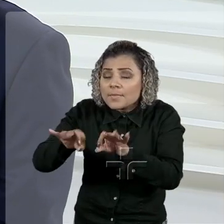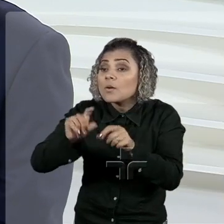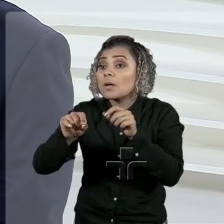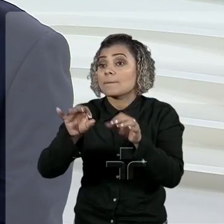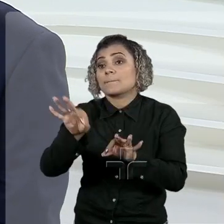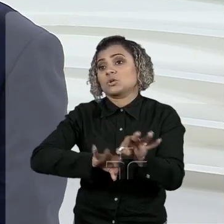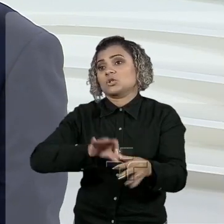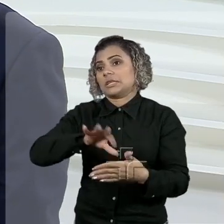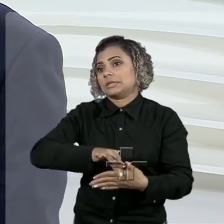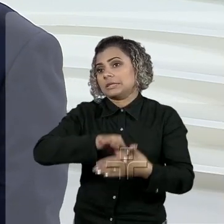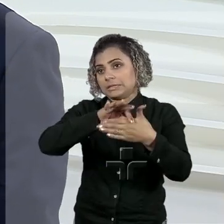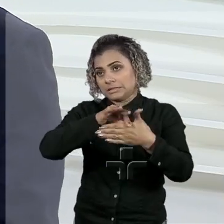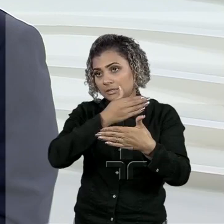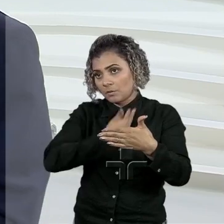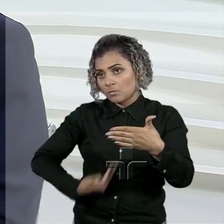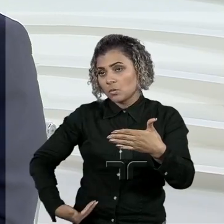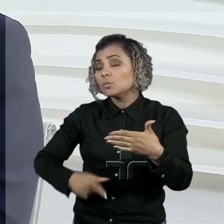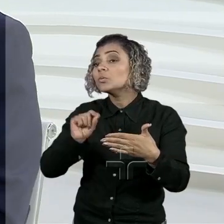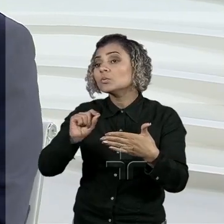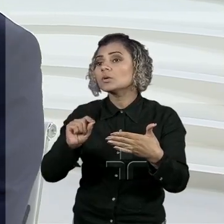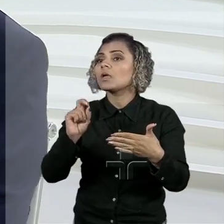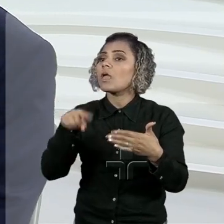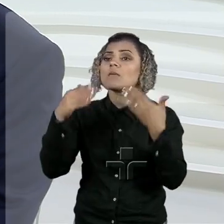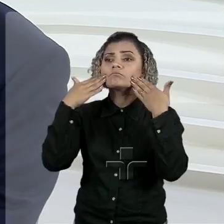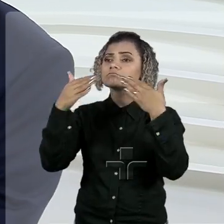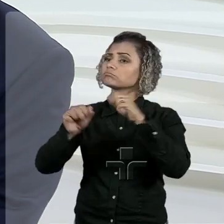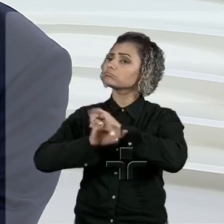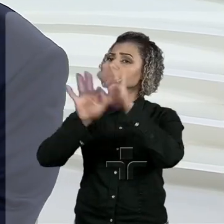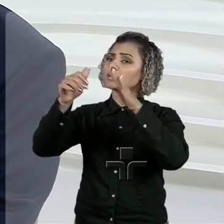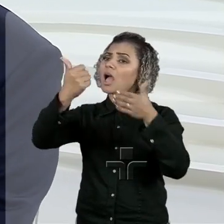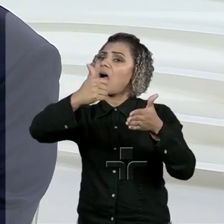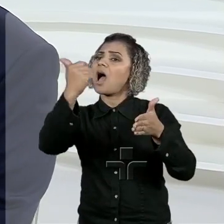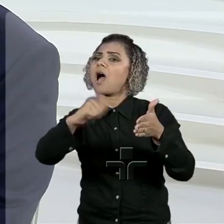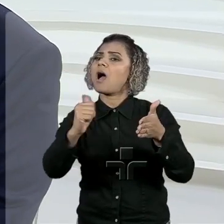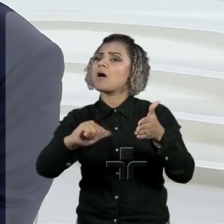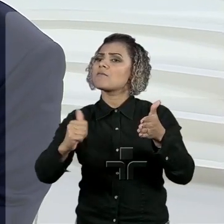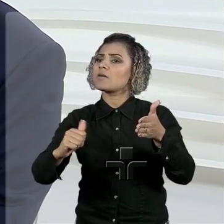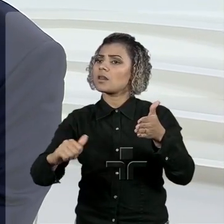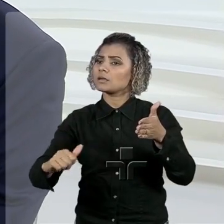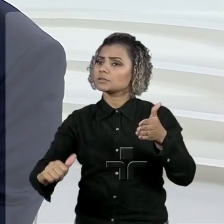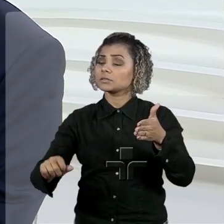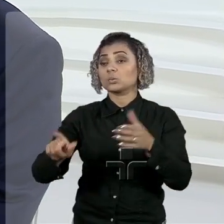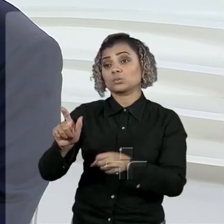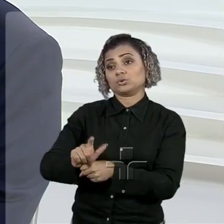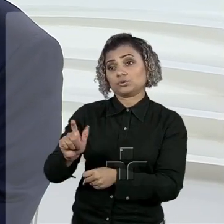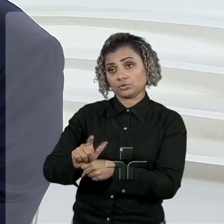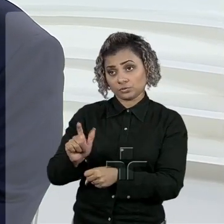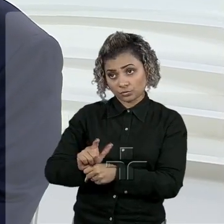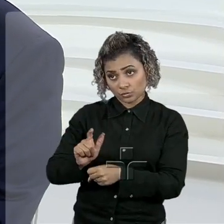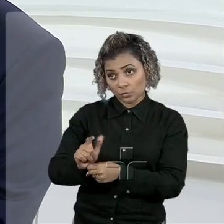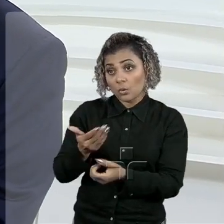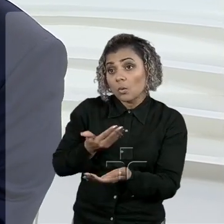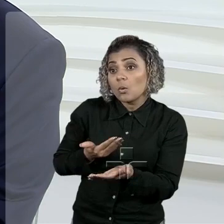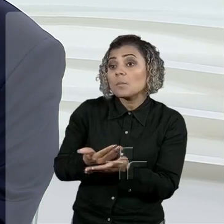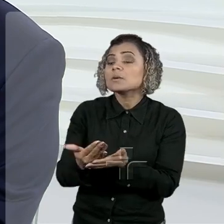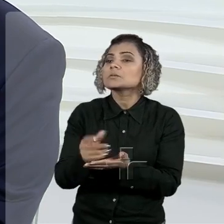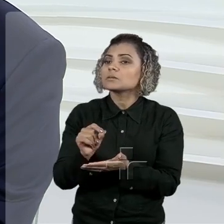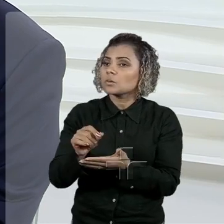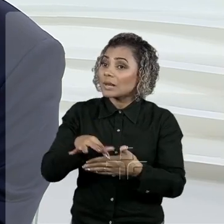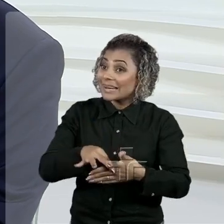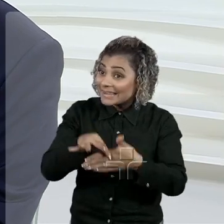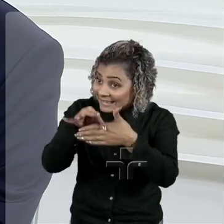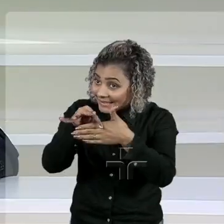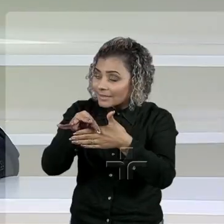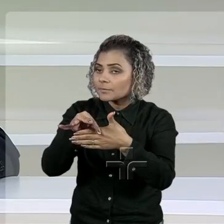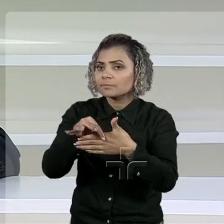líderes públicos, é fazer um processo claro e transparente de avaliação dos gestores, começando pelos dirigentes, estamos neste